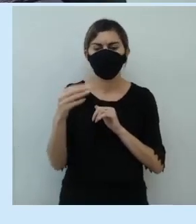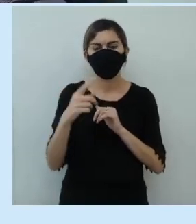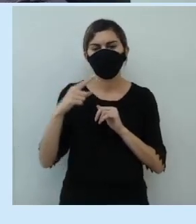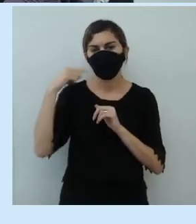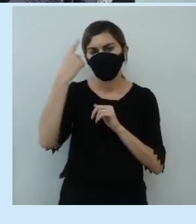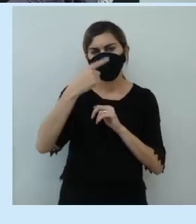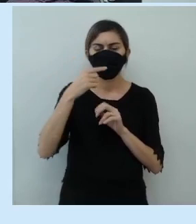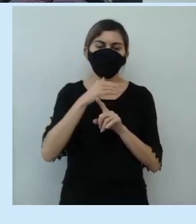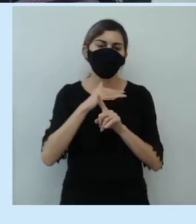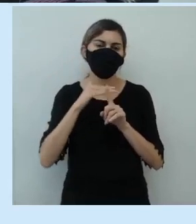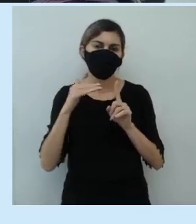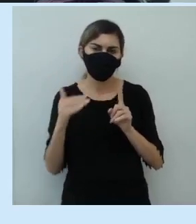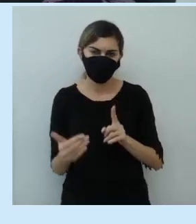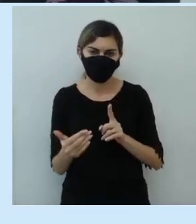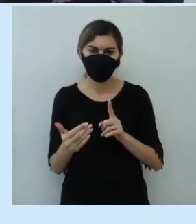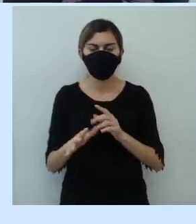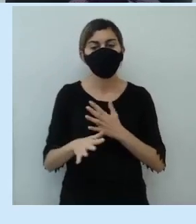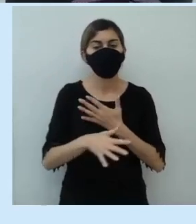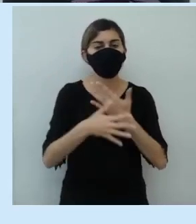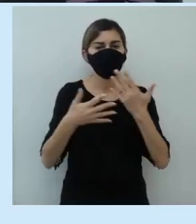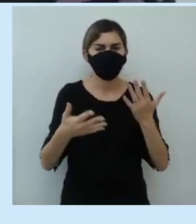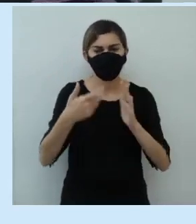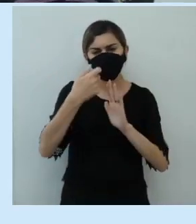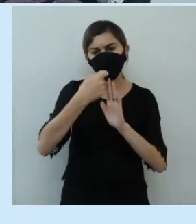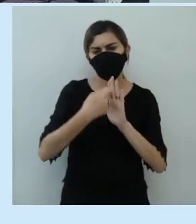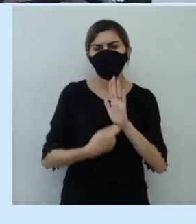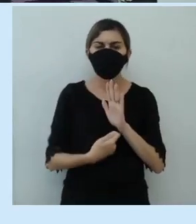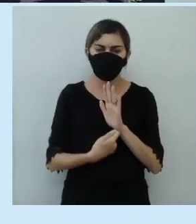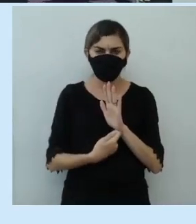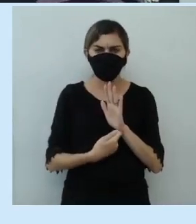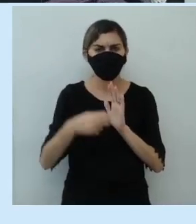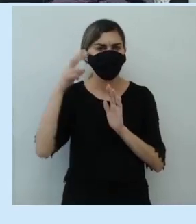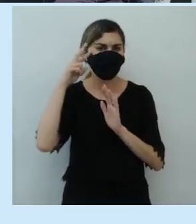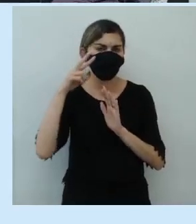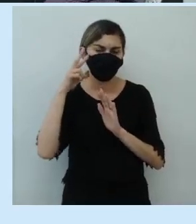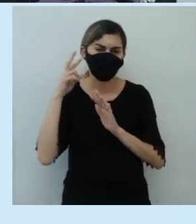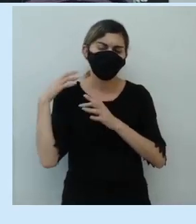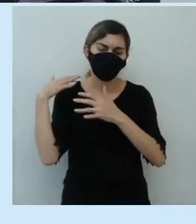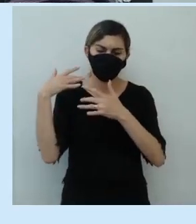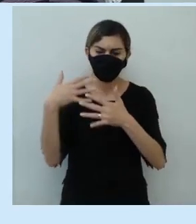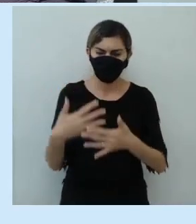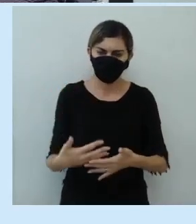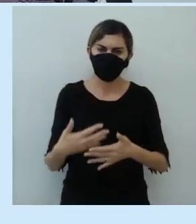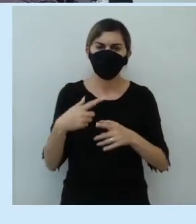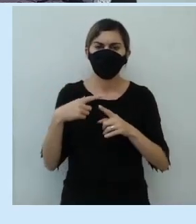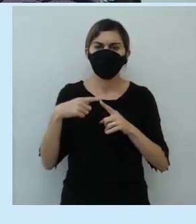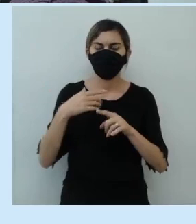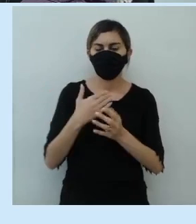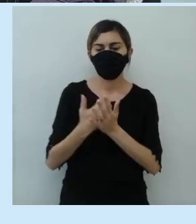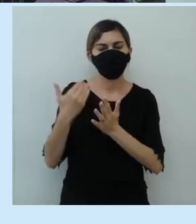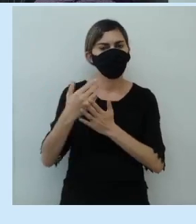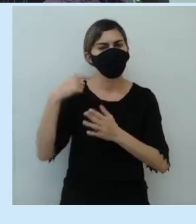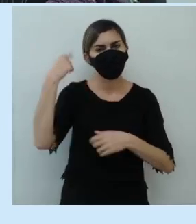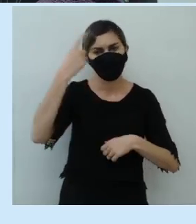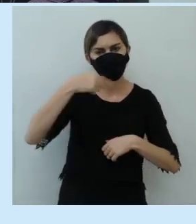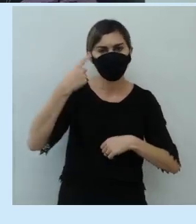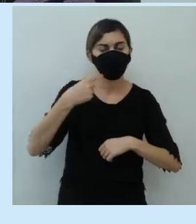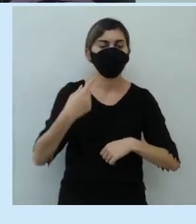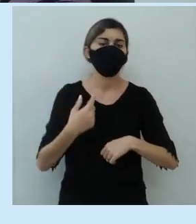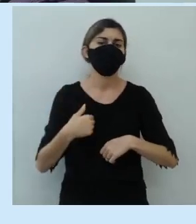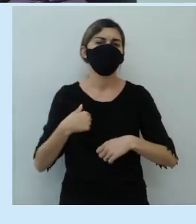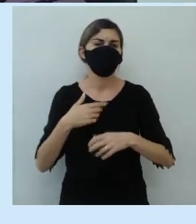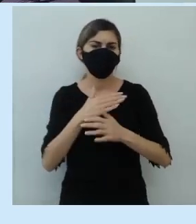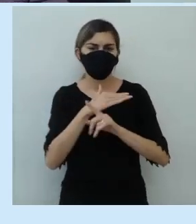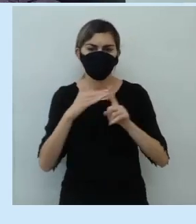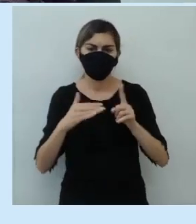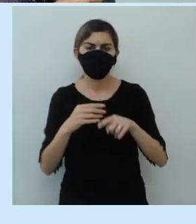um ato só. Ou então, quando o roteiro é muito grande, a história é muito longa, que toma mais de hora, então é comum dividir em